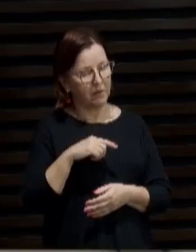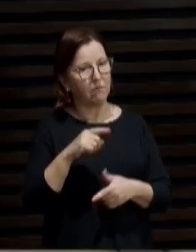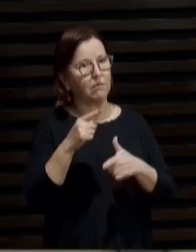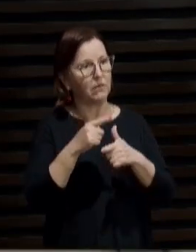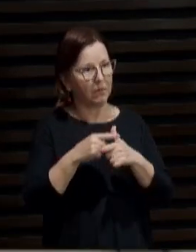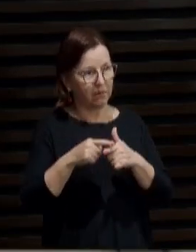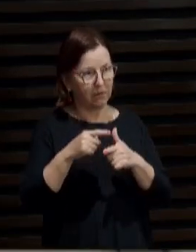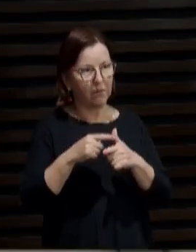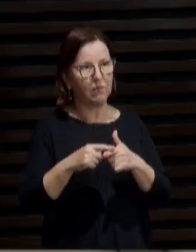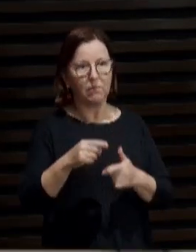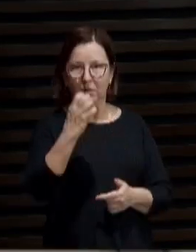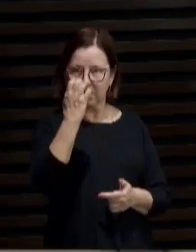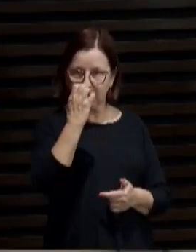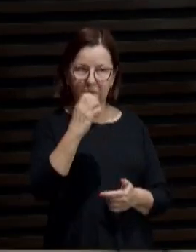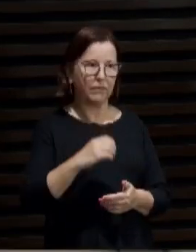Você terá problemas.